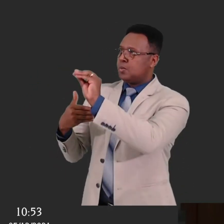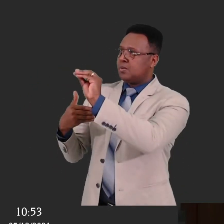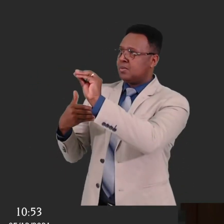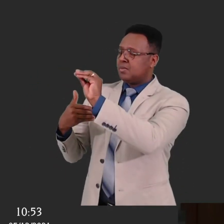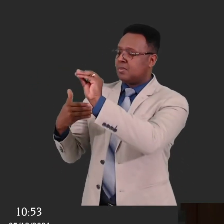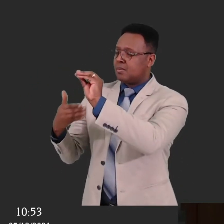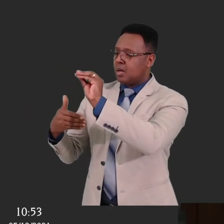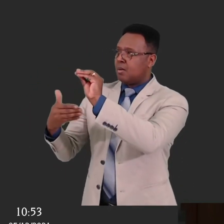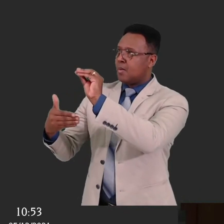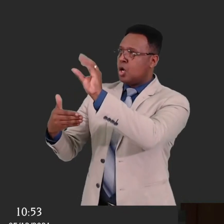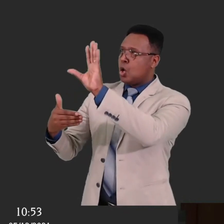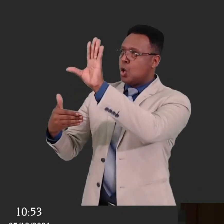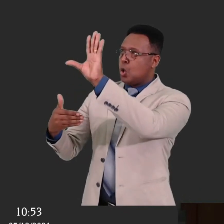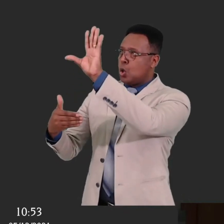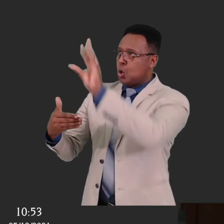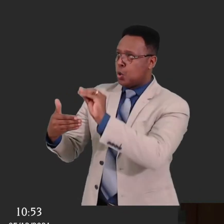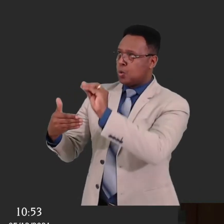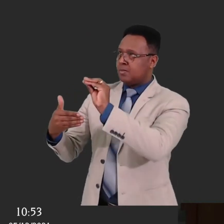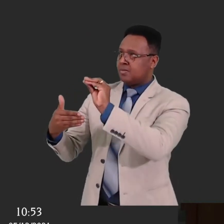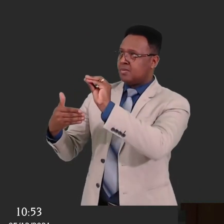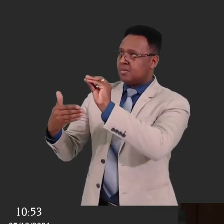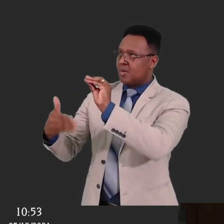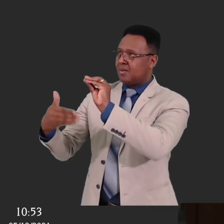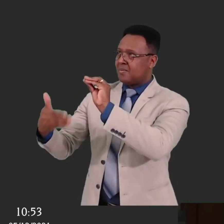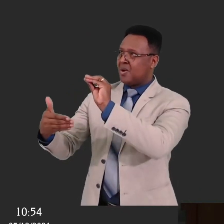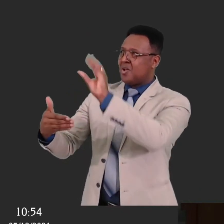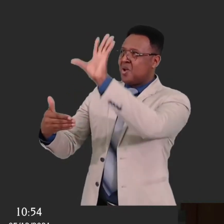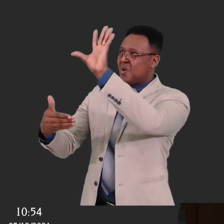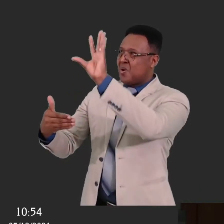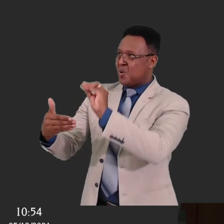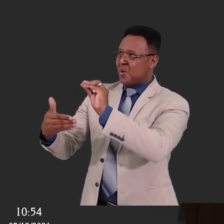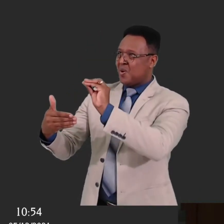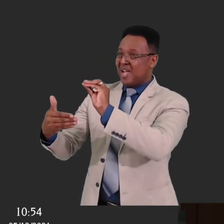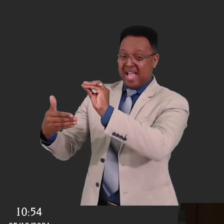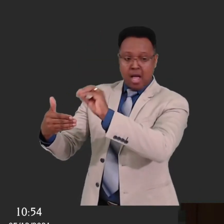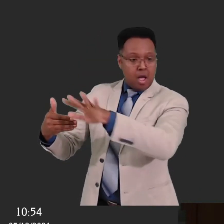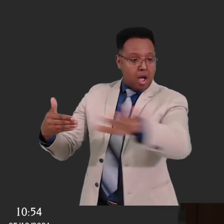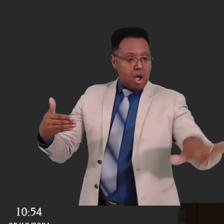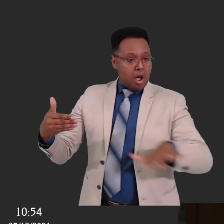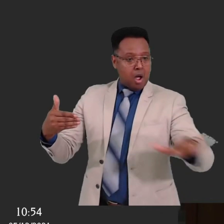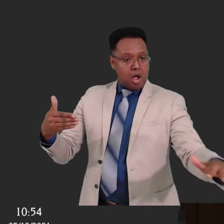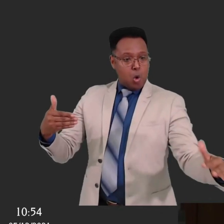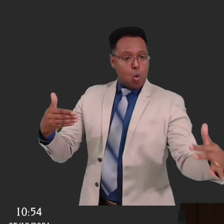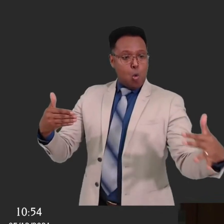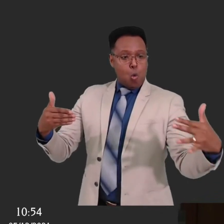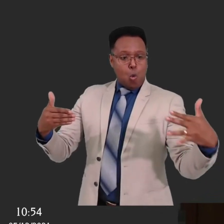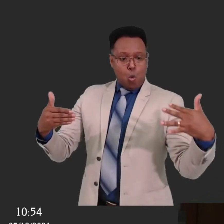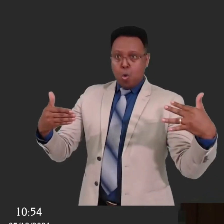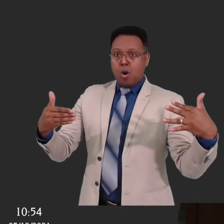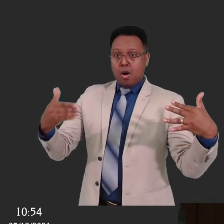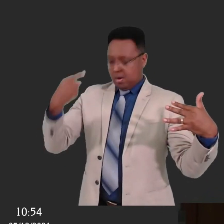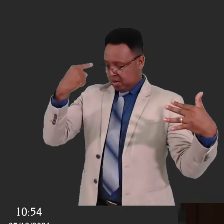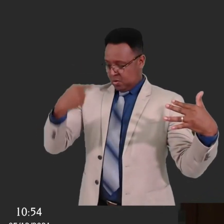mais dias vão passando, mais a imagem de Cristo vai aparecendo nesta folha branca, que é a